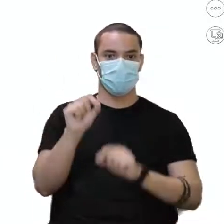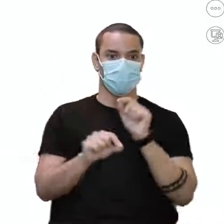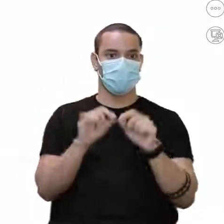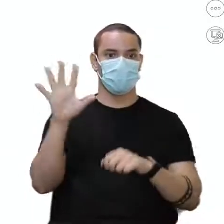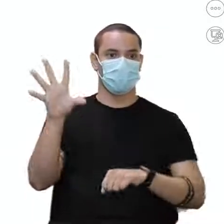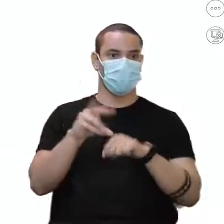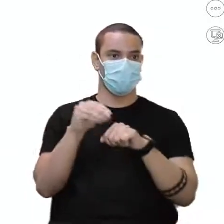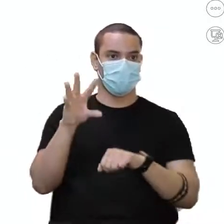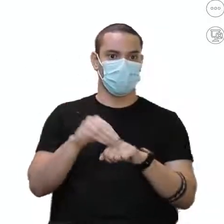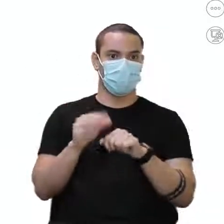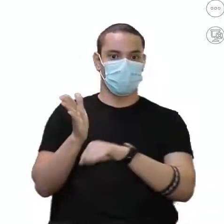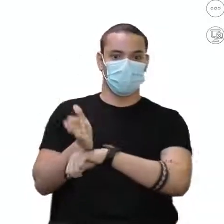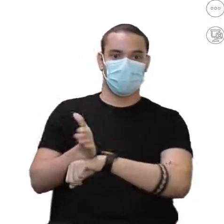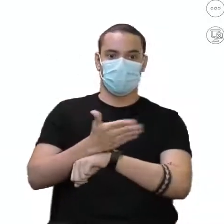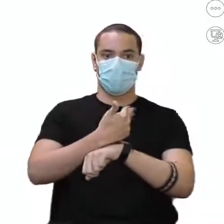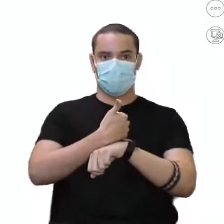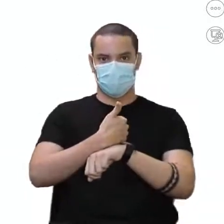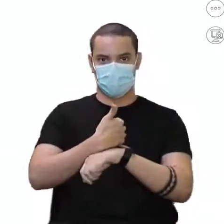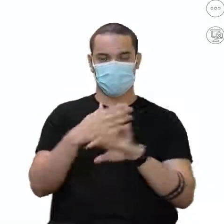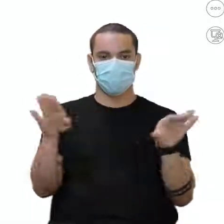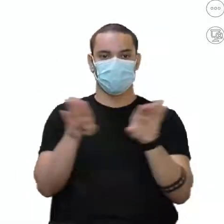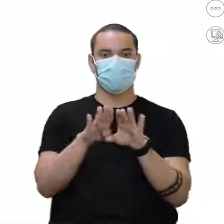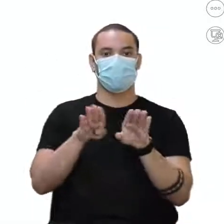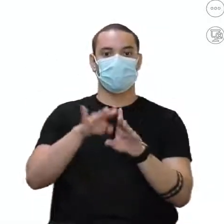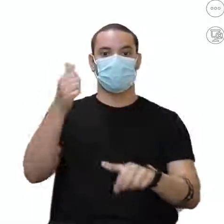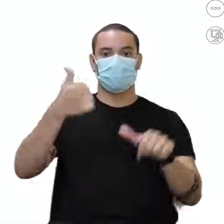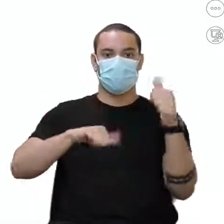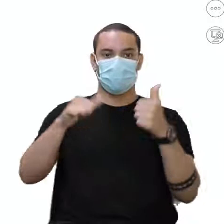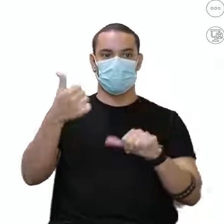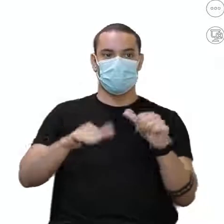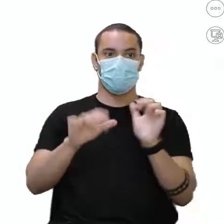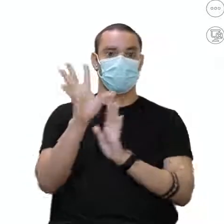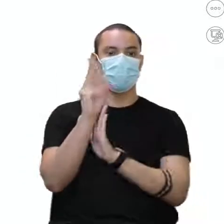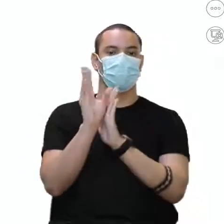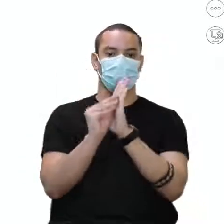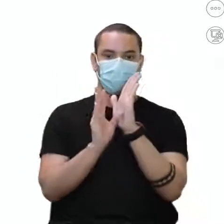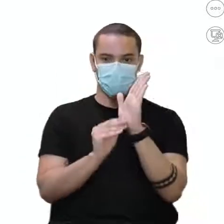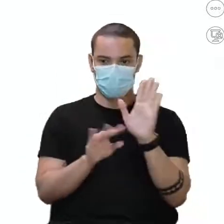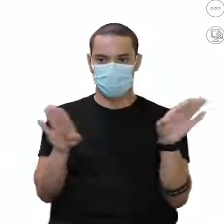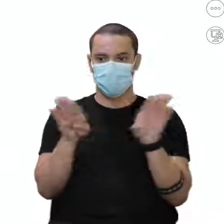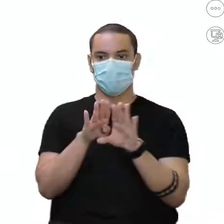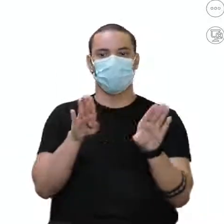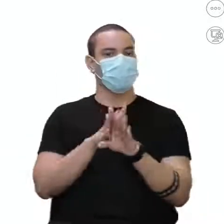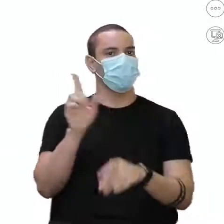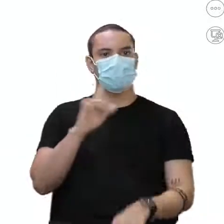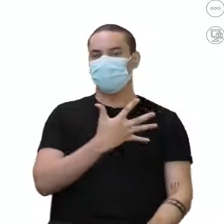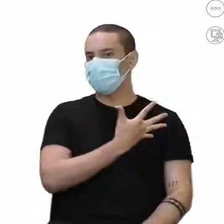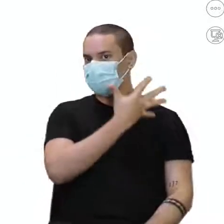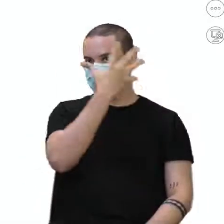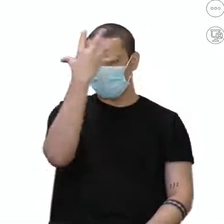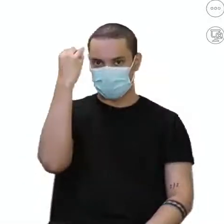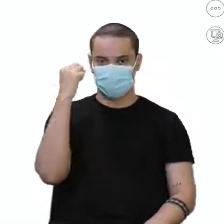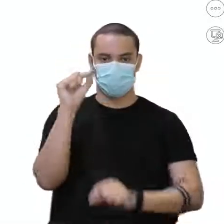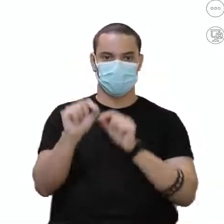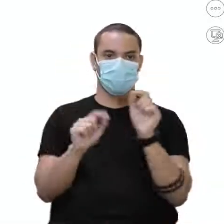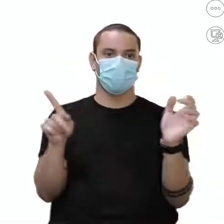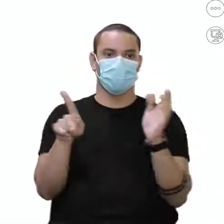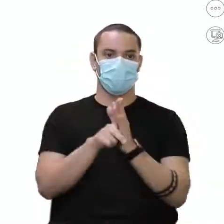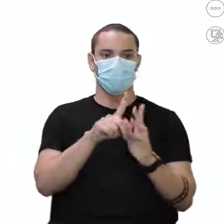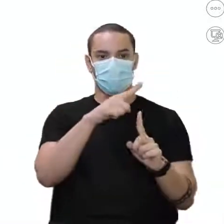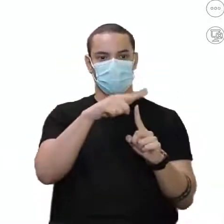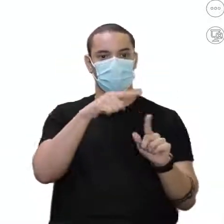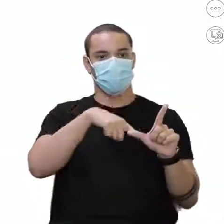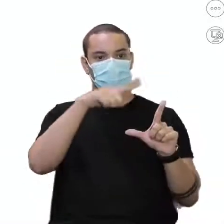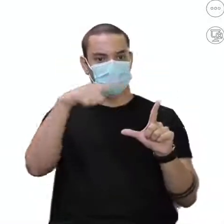seu conhecimento prévio, e análise de conteúdo também. Não se esqueça dos elementos tipográficos, como eu